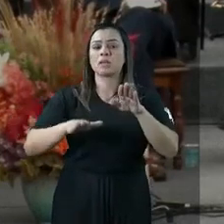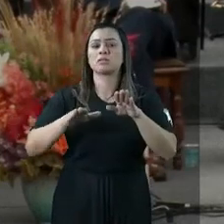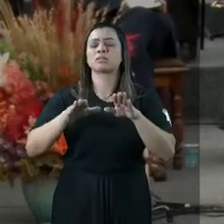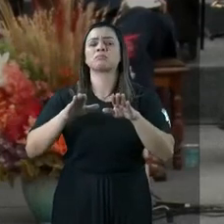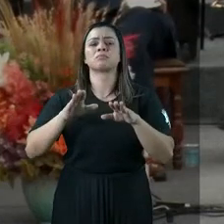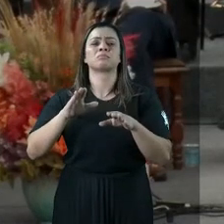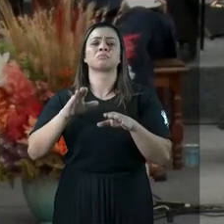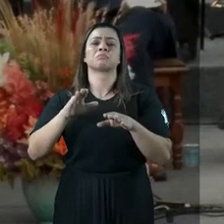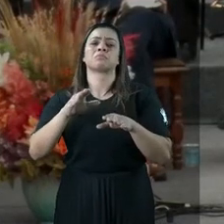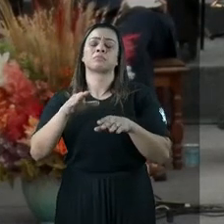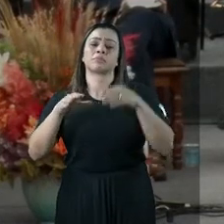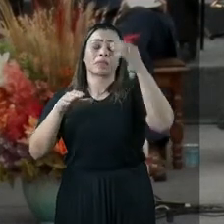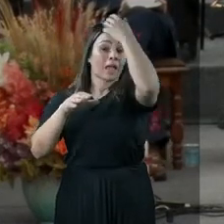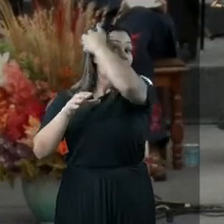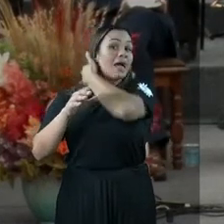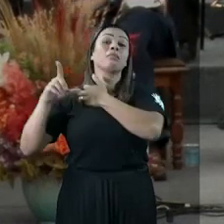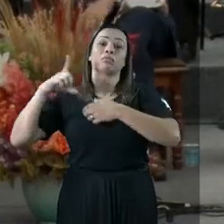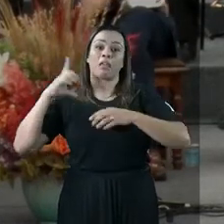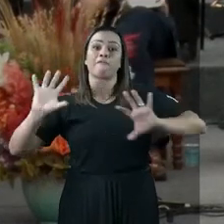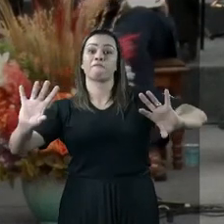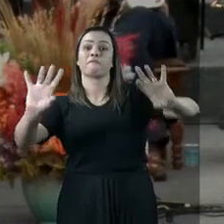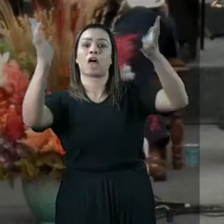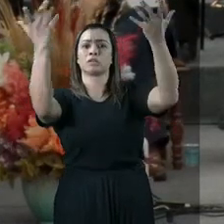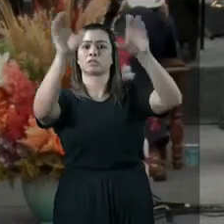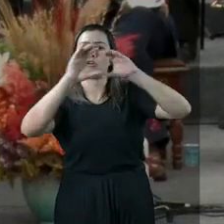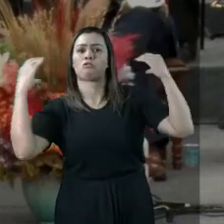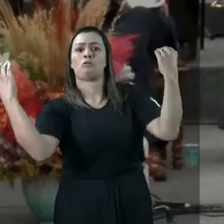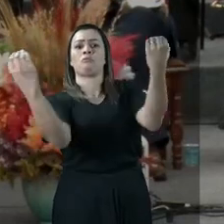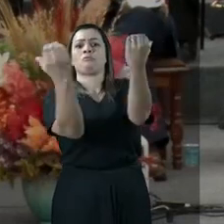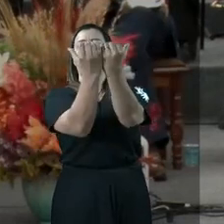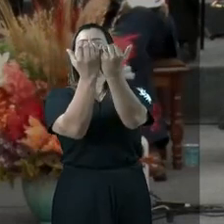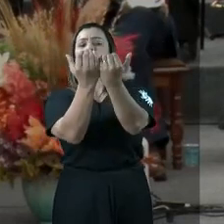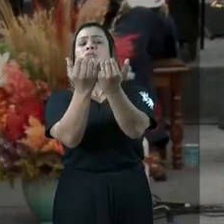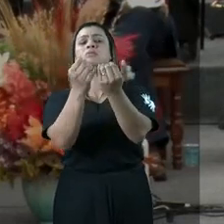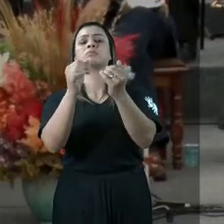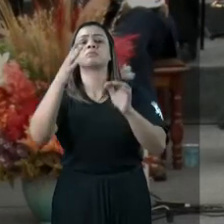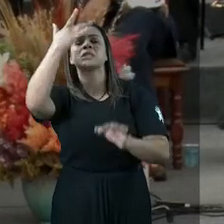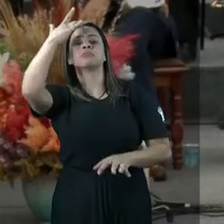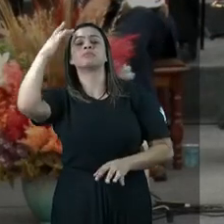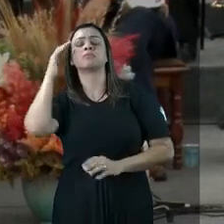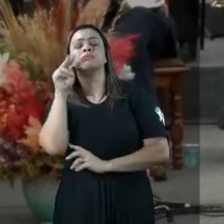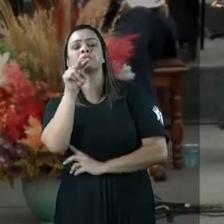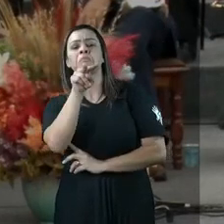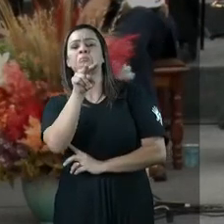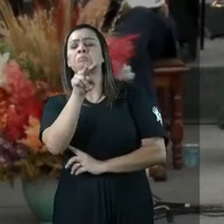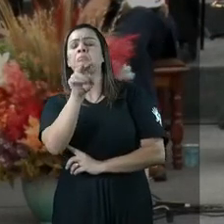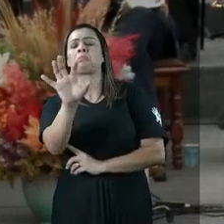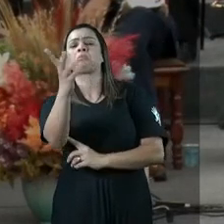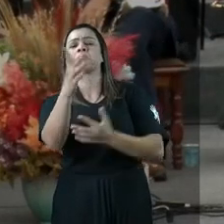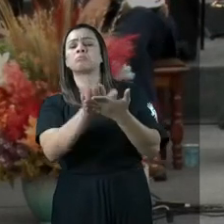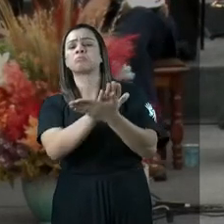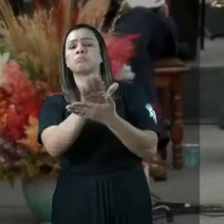manifesta mais em muitos eventos, porque a gente vem adorar o Rei da Glória e vem de veste real. Porque a gente